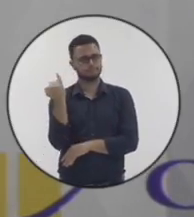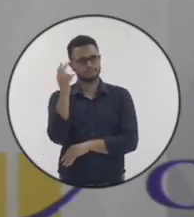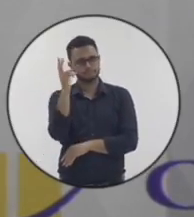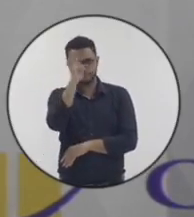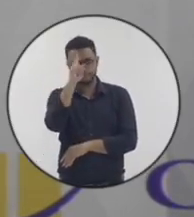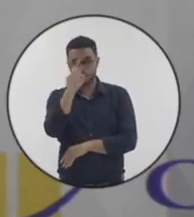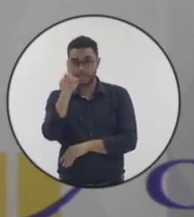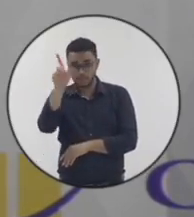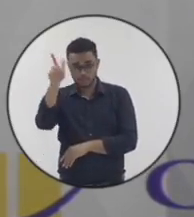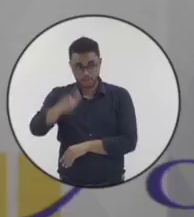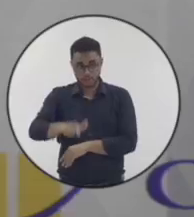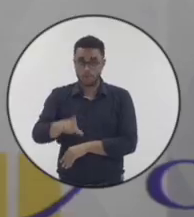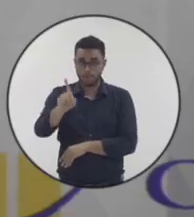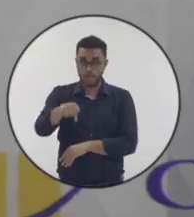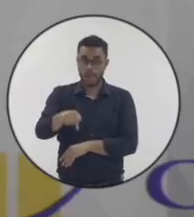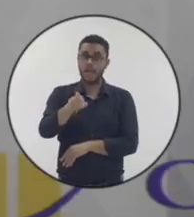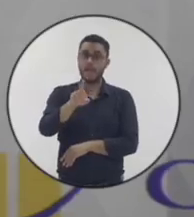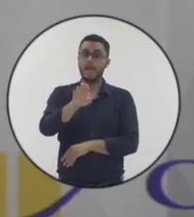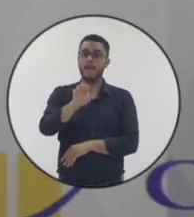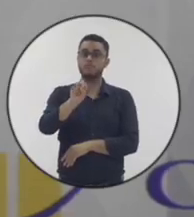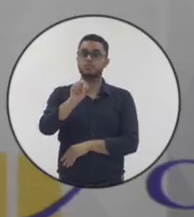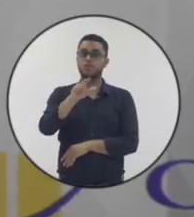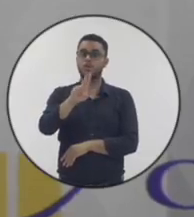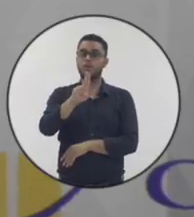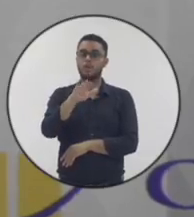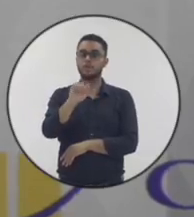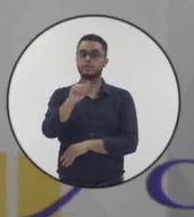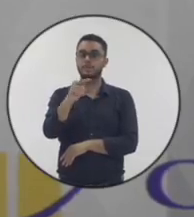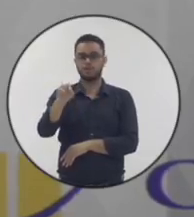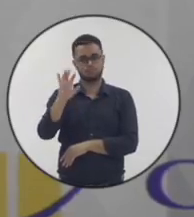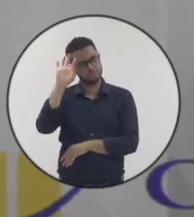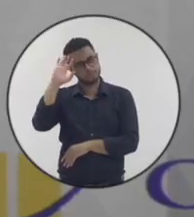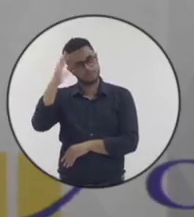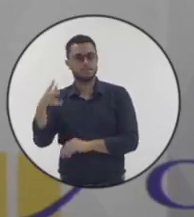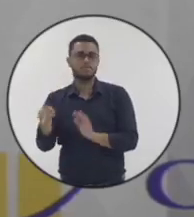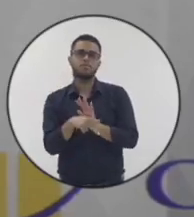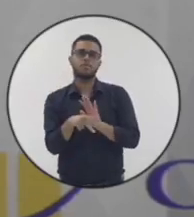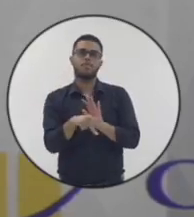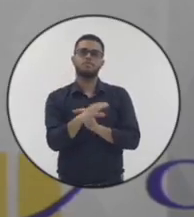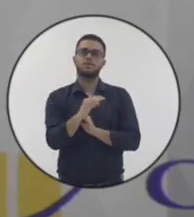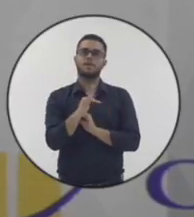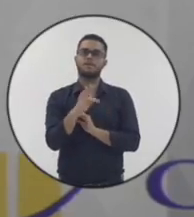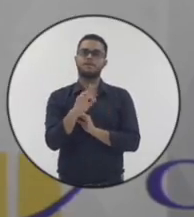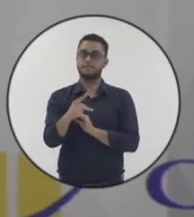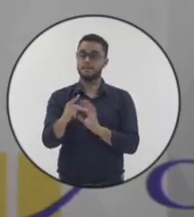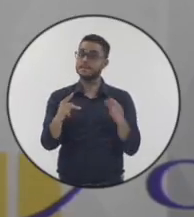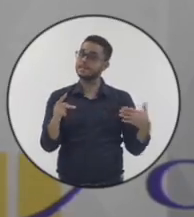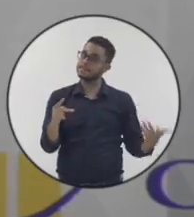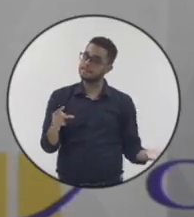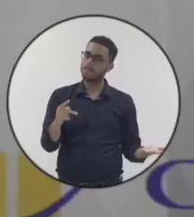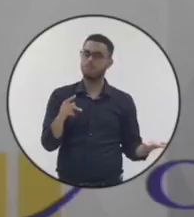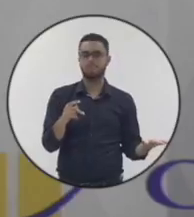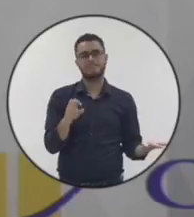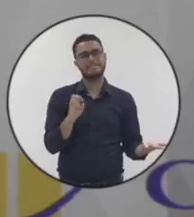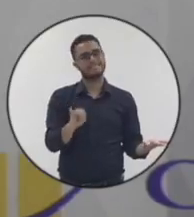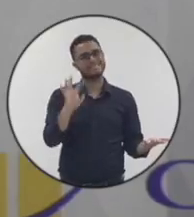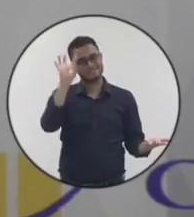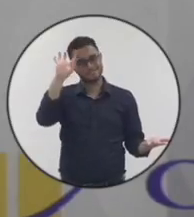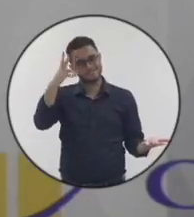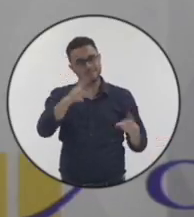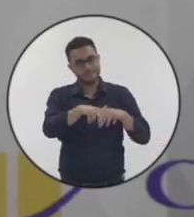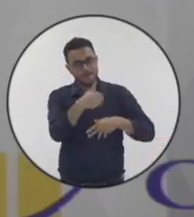uma resolução promulgada pelo Conselho Federal de Psicologia. Portanto, uma resolução com toda a sua